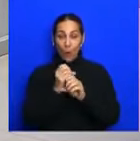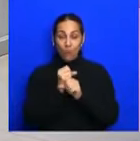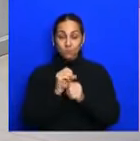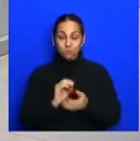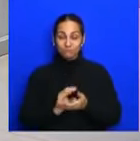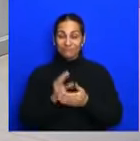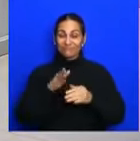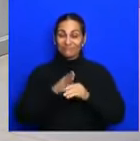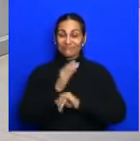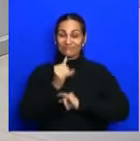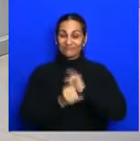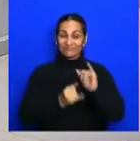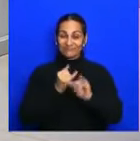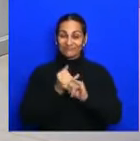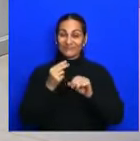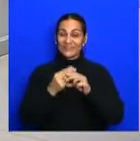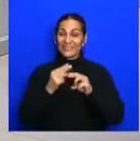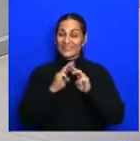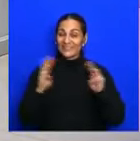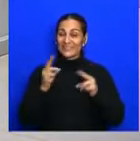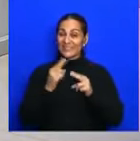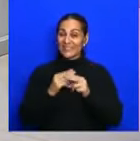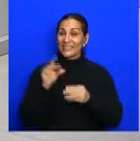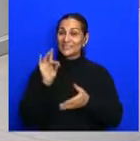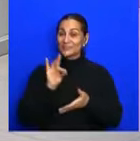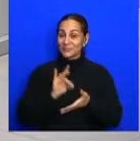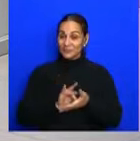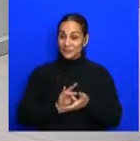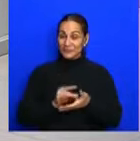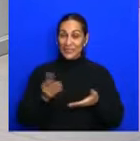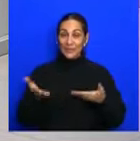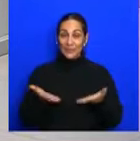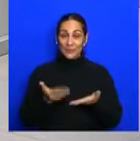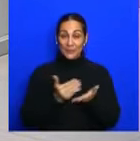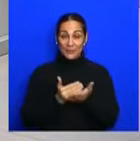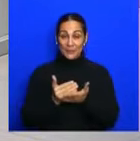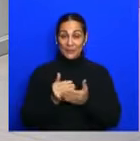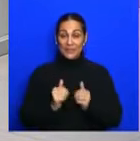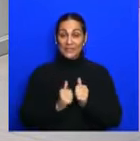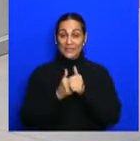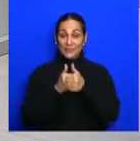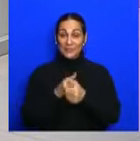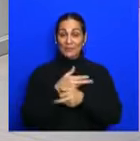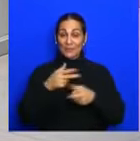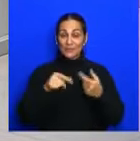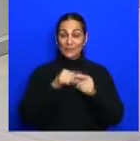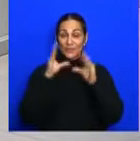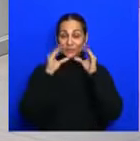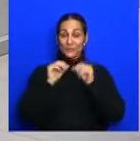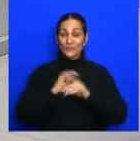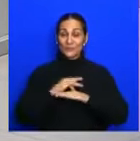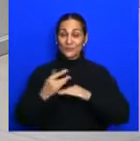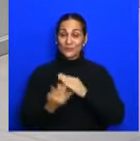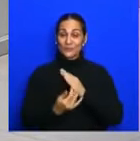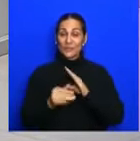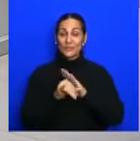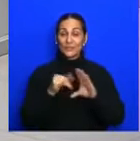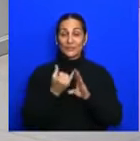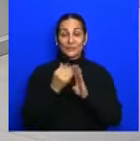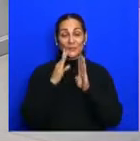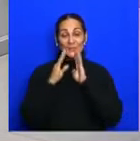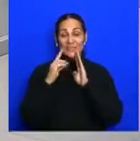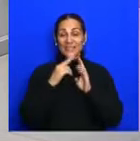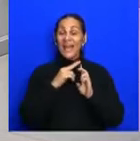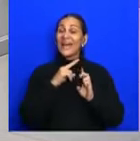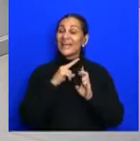prêmio acumulou no site oficial da Caixa na internet. E a partir de agora você pode acompanhar os demais sorteios da noite através dos perfis do Facebook